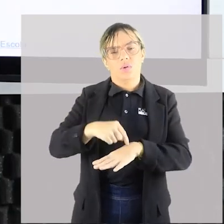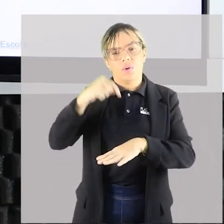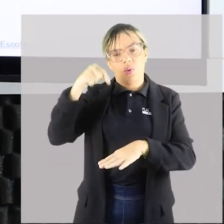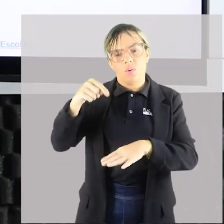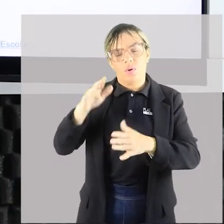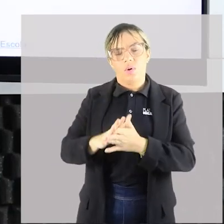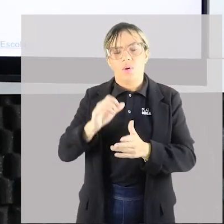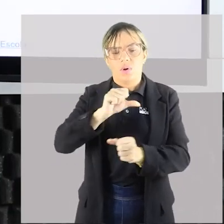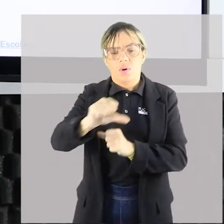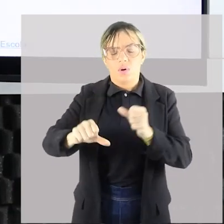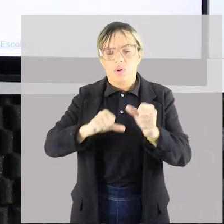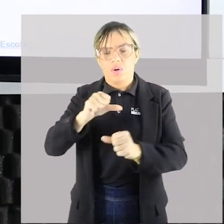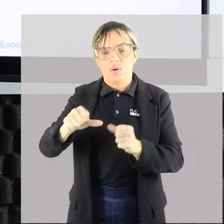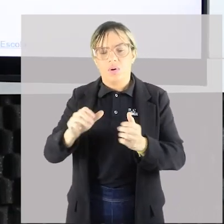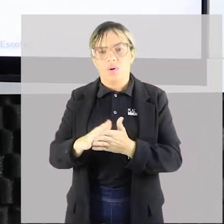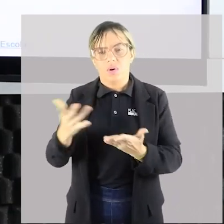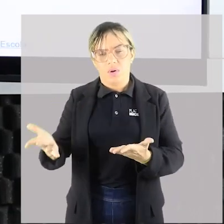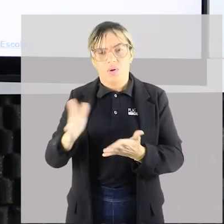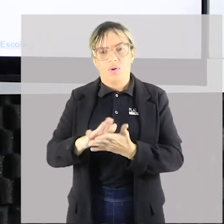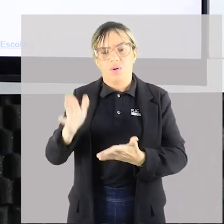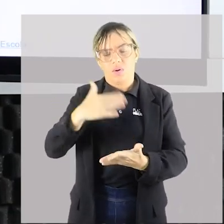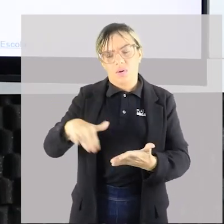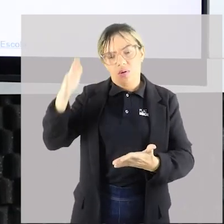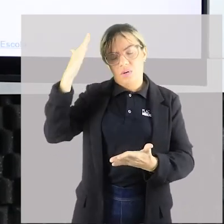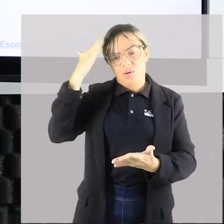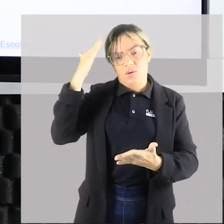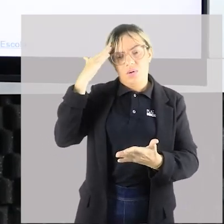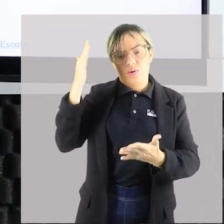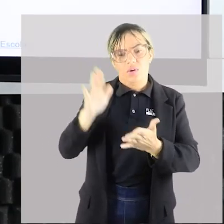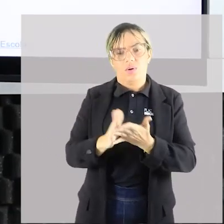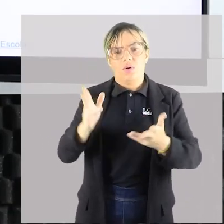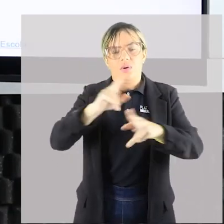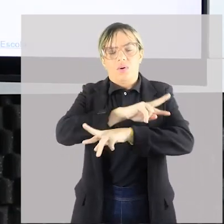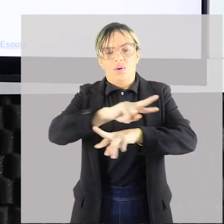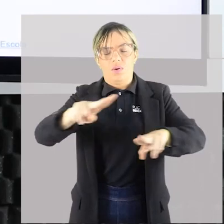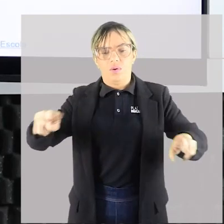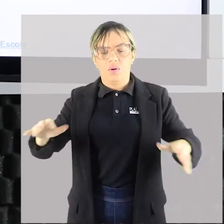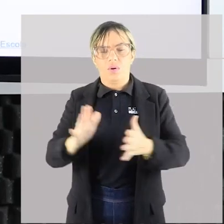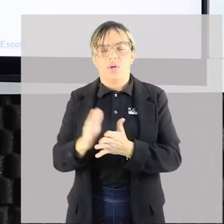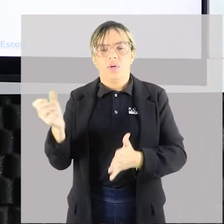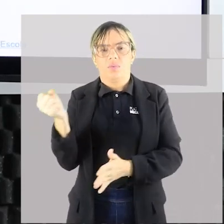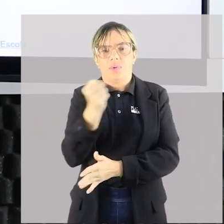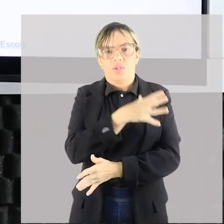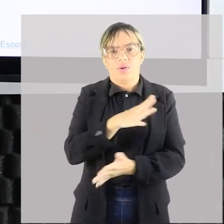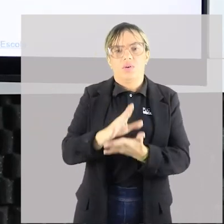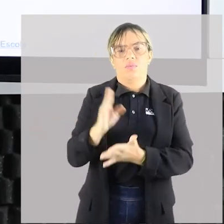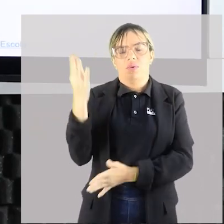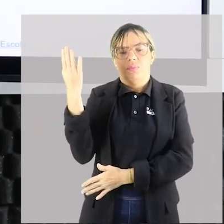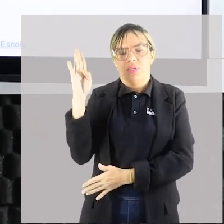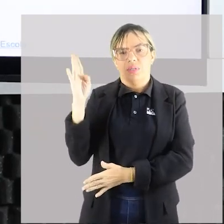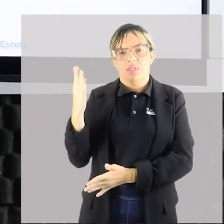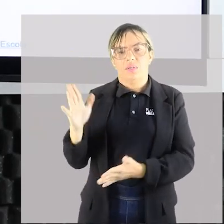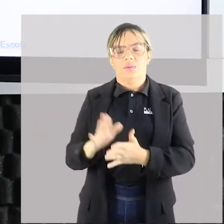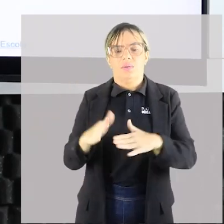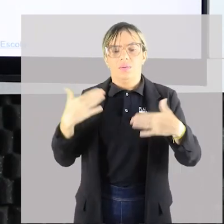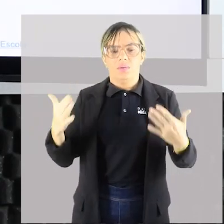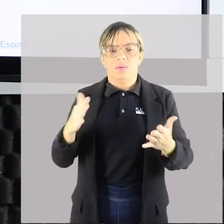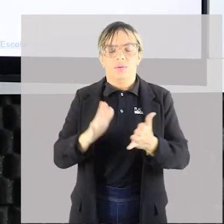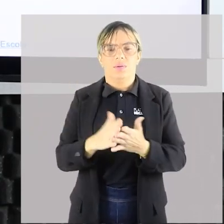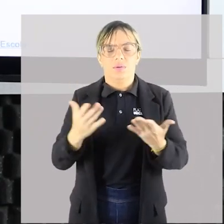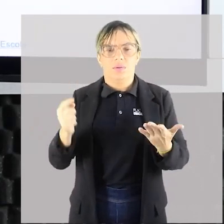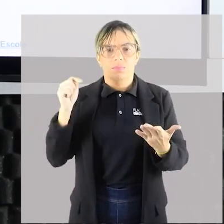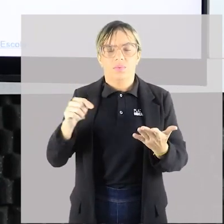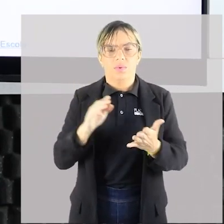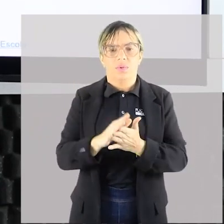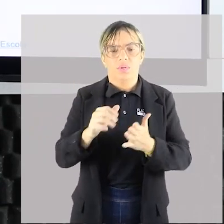né, que ela muda, a gente interpreta que houve uma variação, então ela é uma nova bactéria, tá certo? Então, o